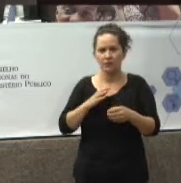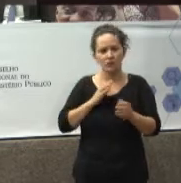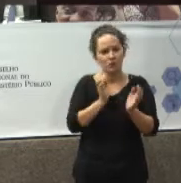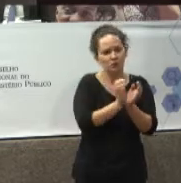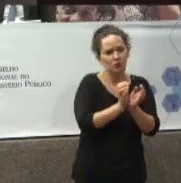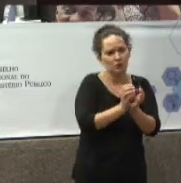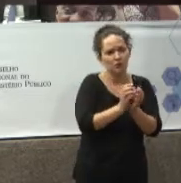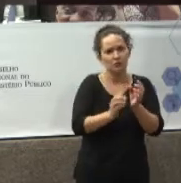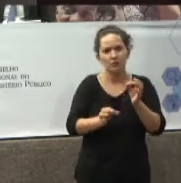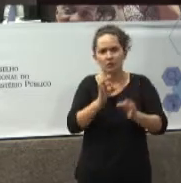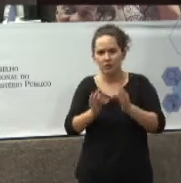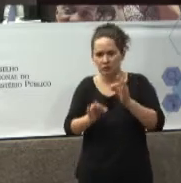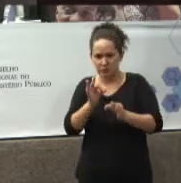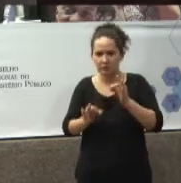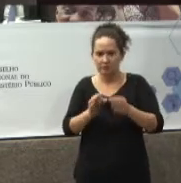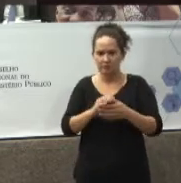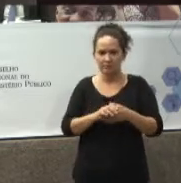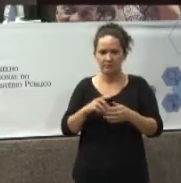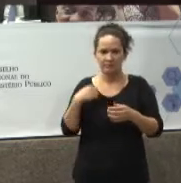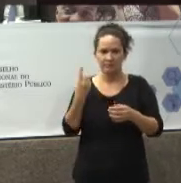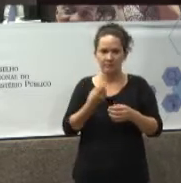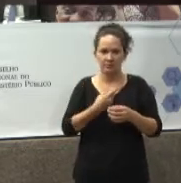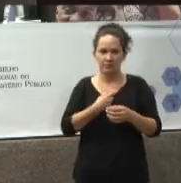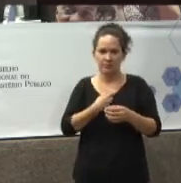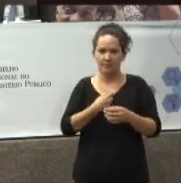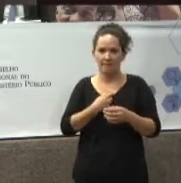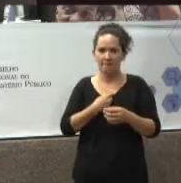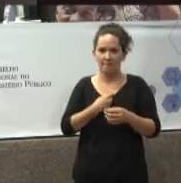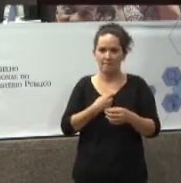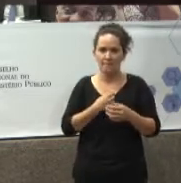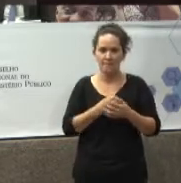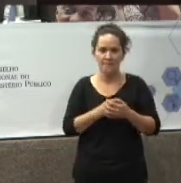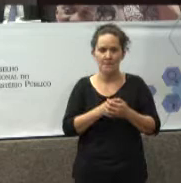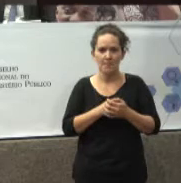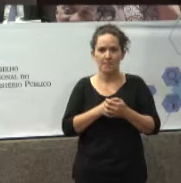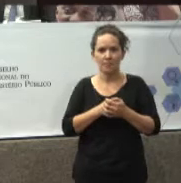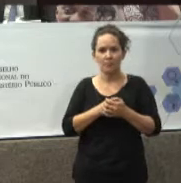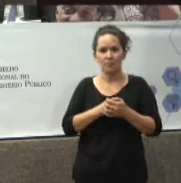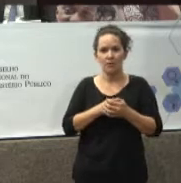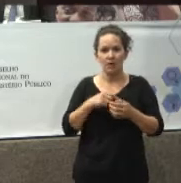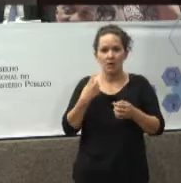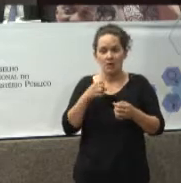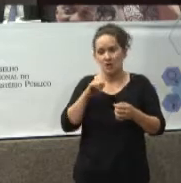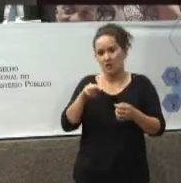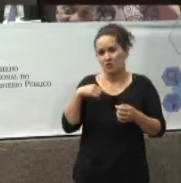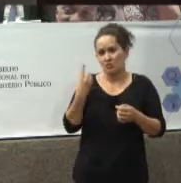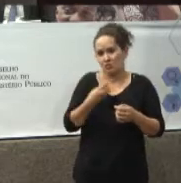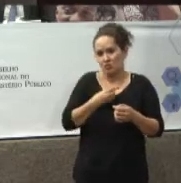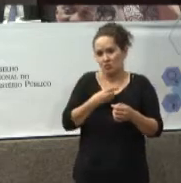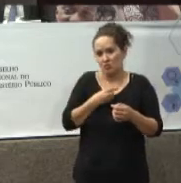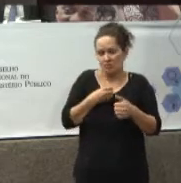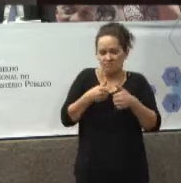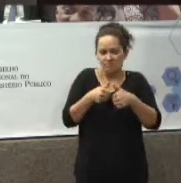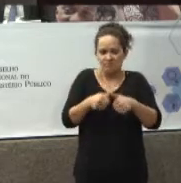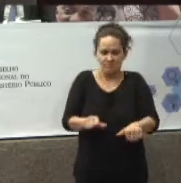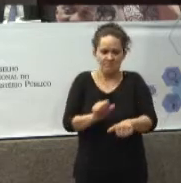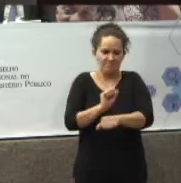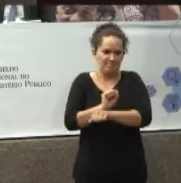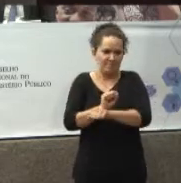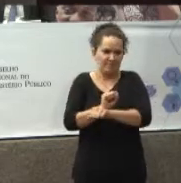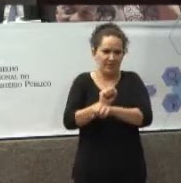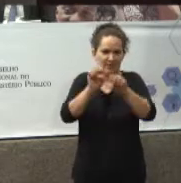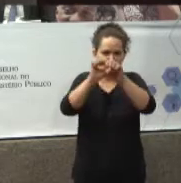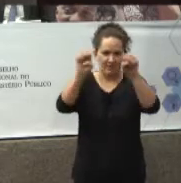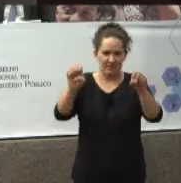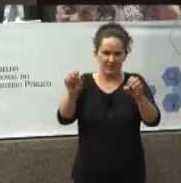judicialização 39 england england nerds ou seja nós ficamos fixar no nosso próprio sistema sanitário